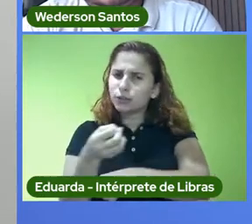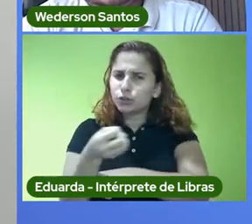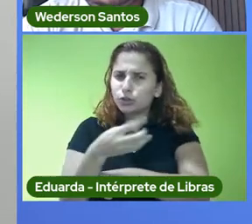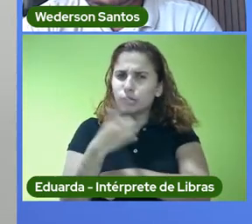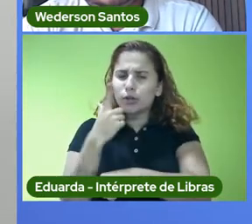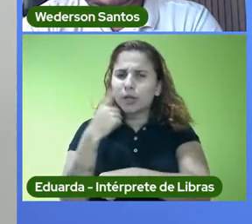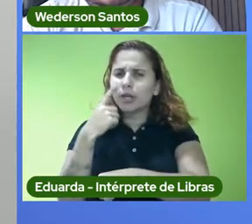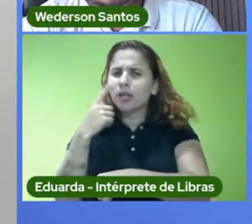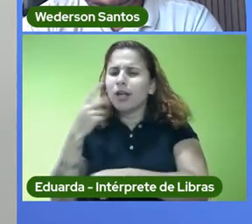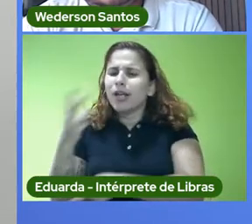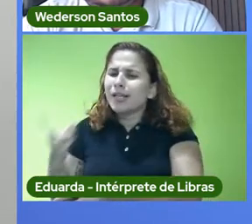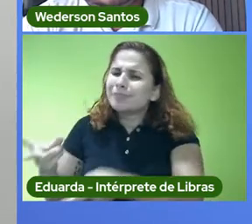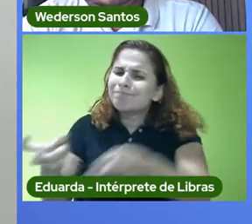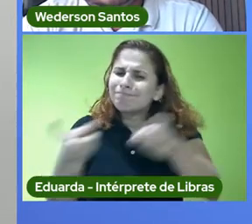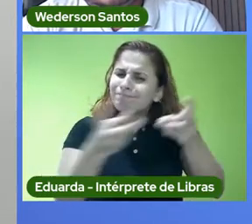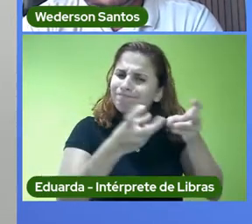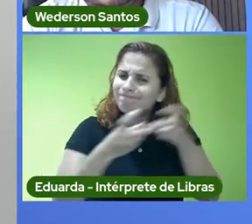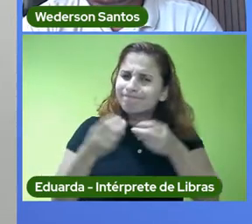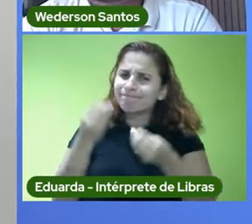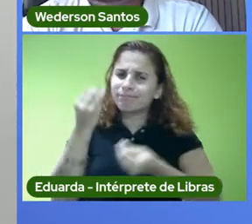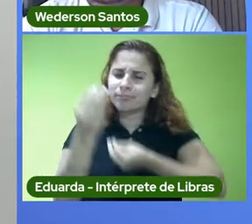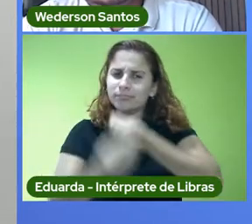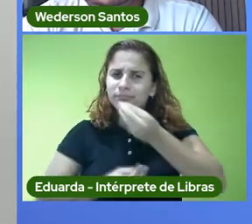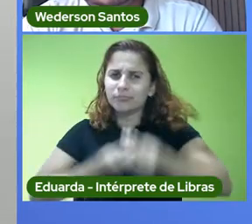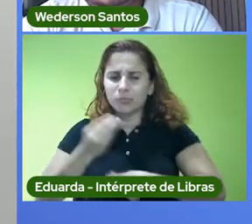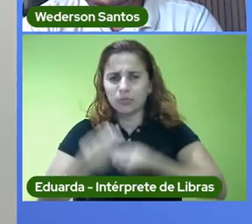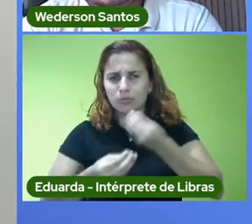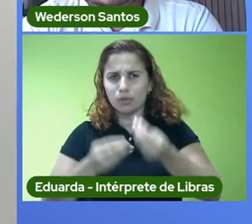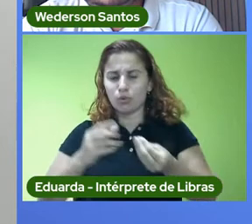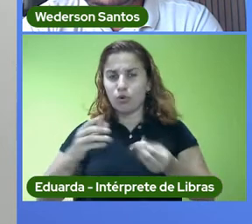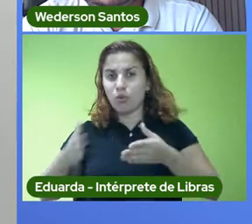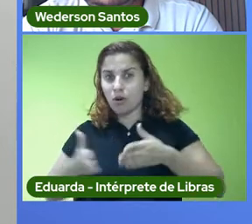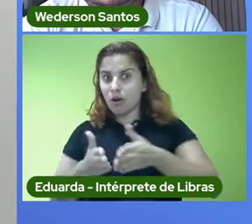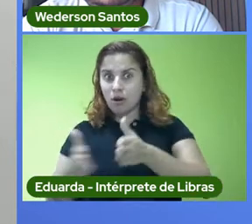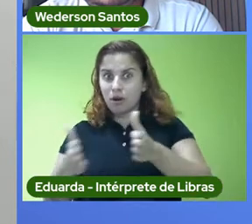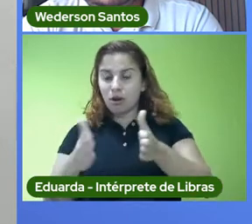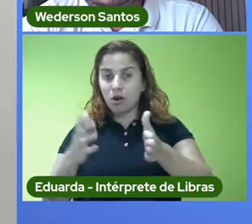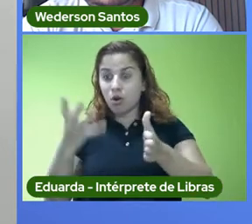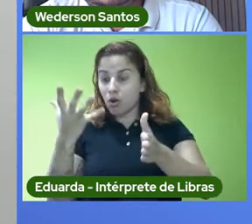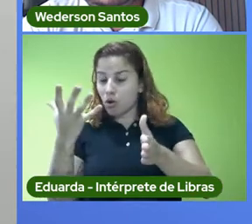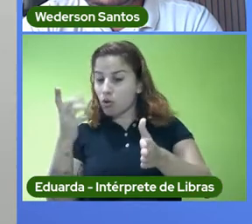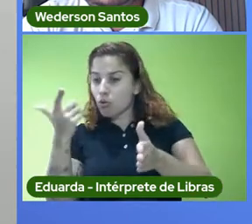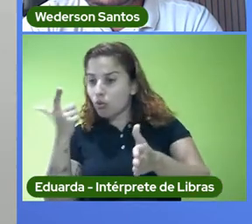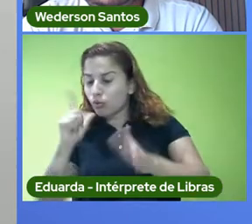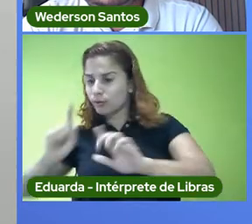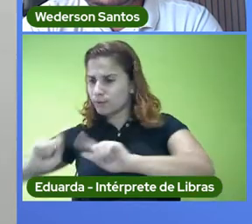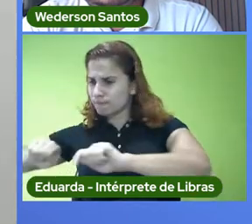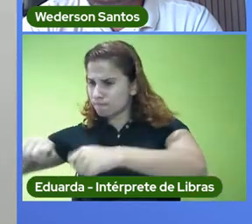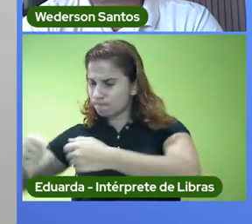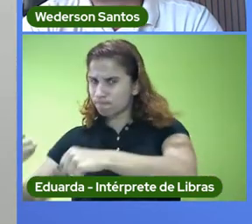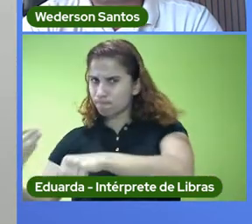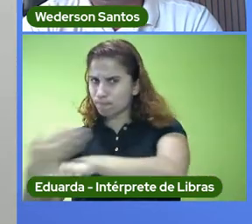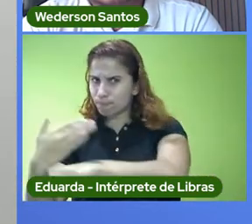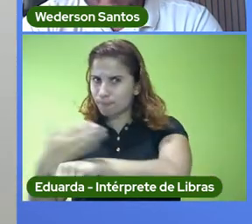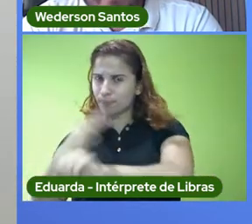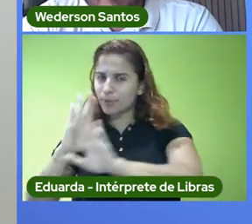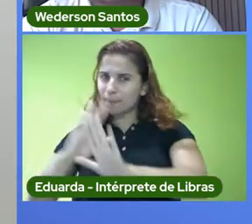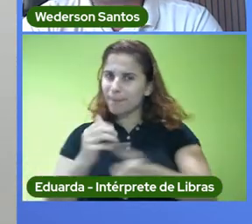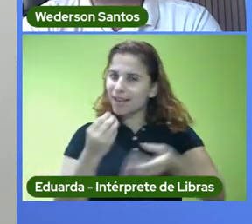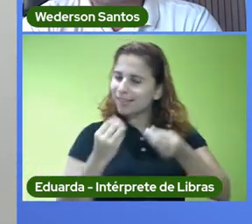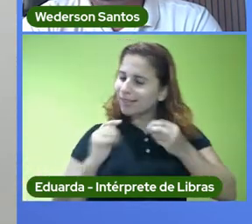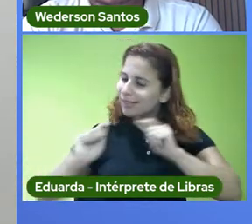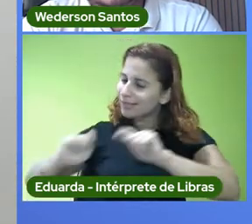sobre justamente esse percurso entre garantir o acesso, mas o apoio de continuidade, né,